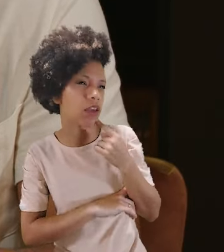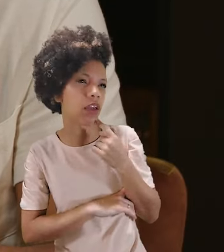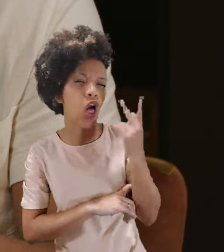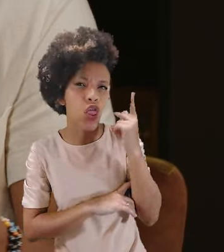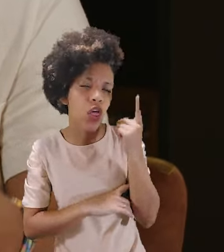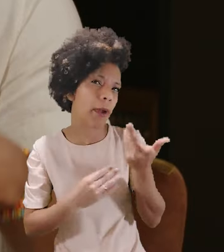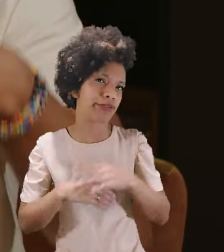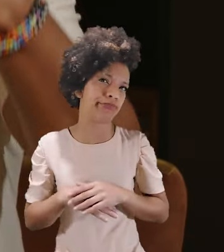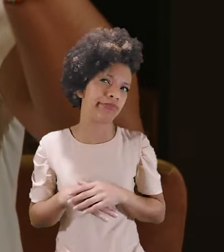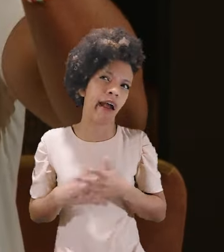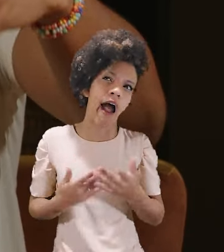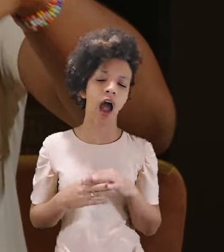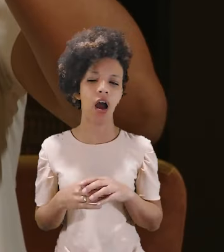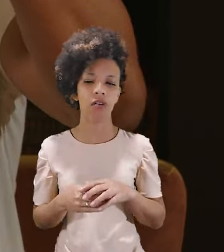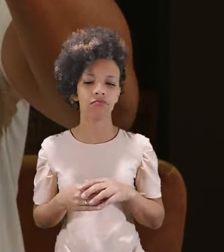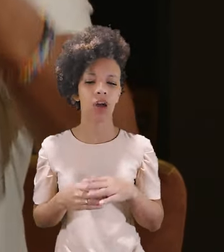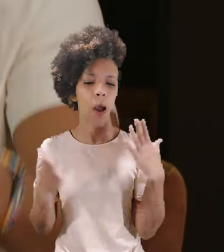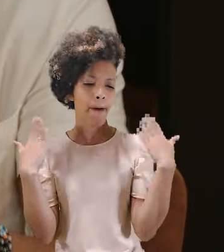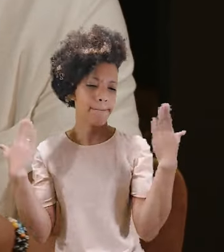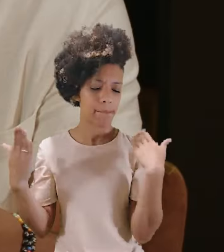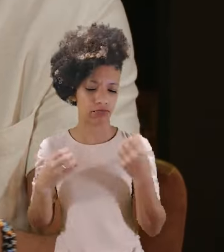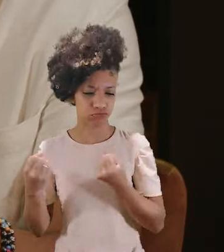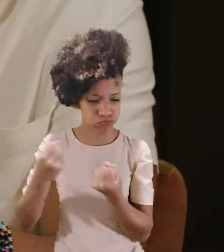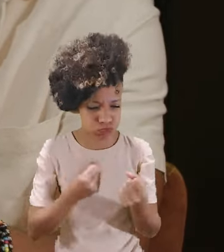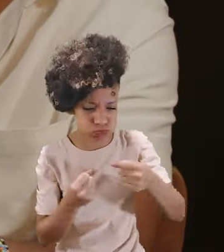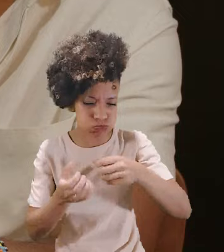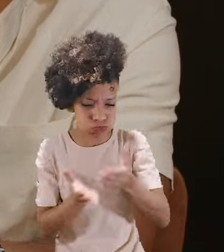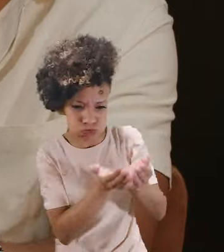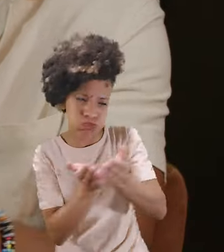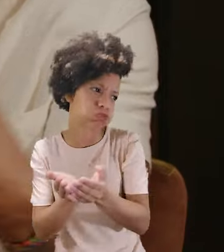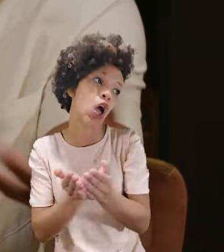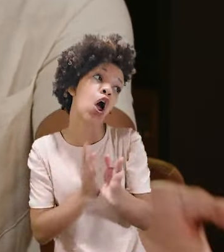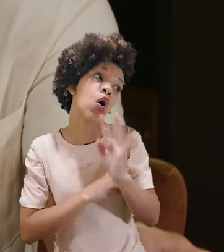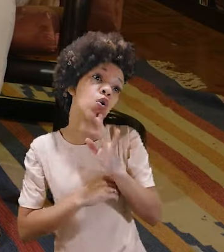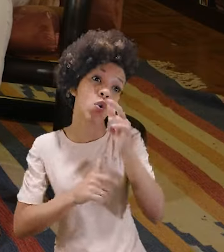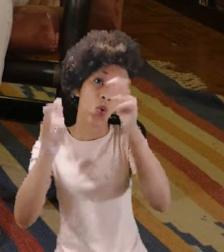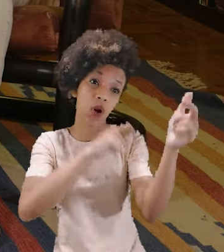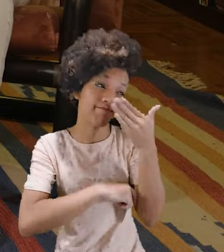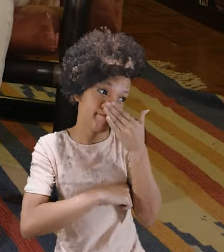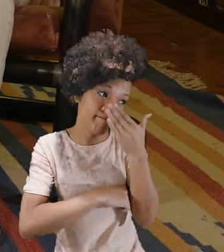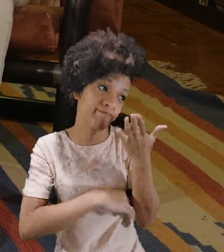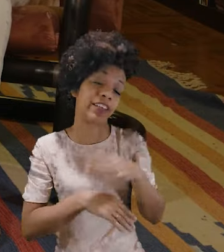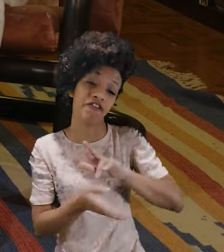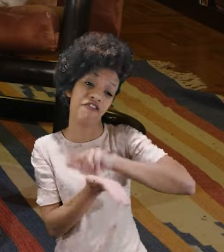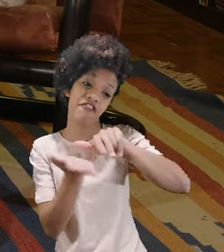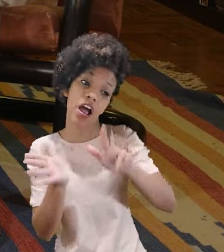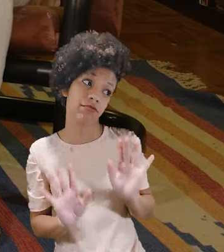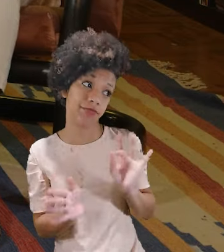não aumente a pessoa fala assim a cara marítimo Conhece muitos lugares na verdade não né mas conhece muito dos prostíbulos de vários lugares que